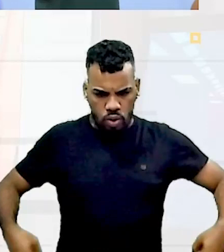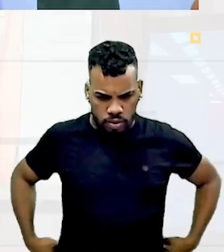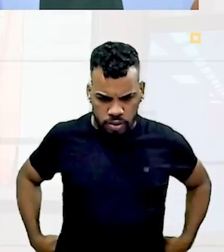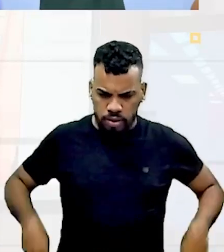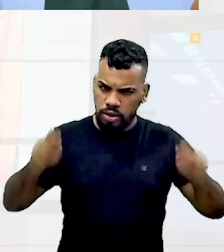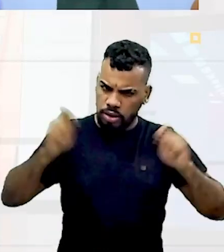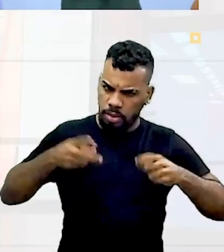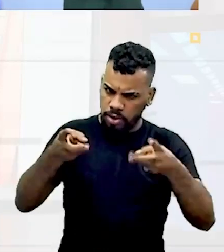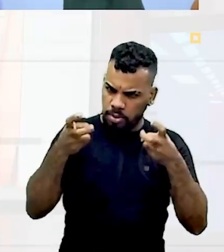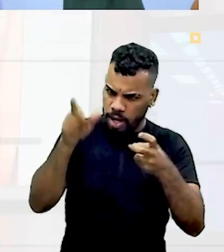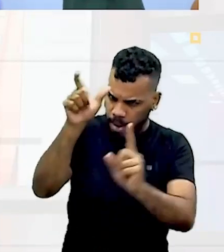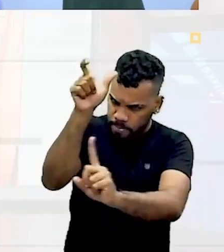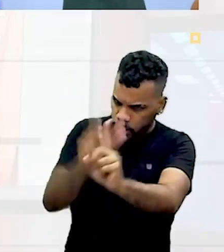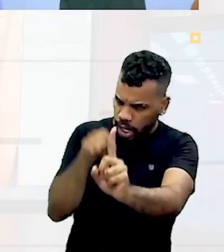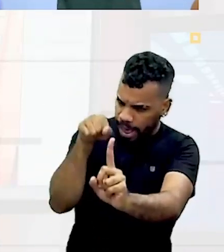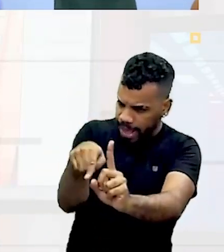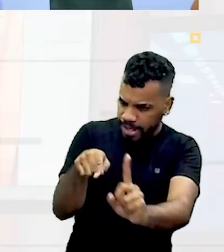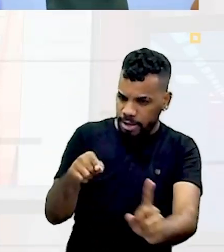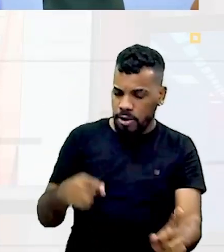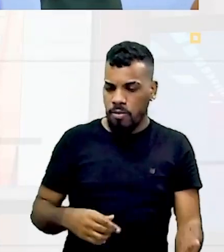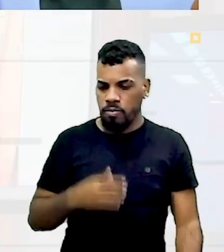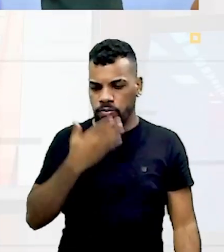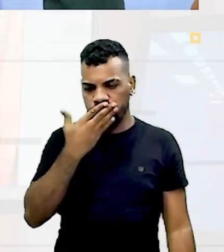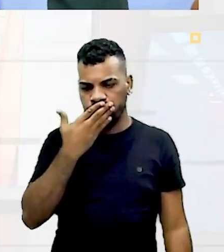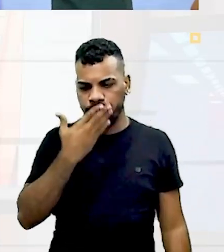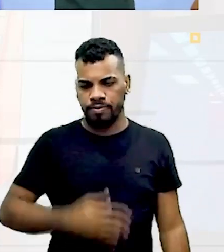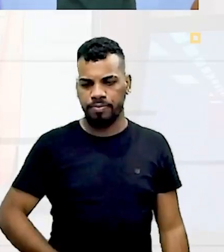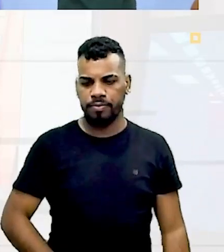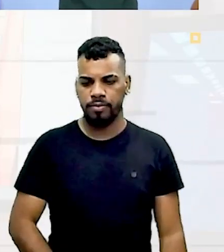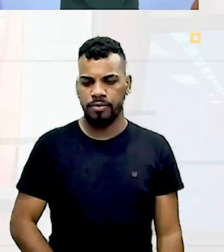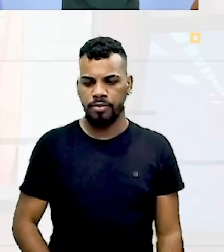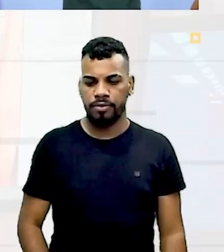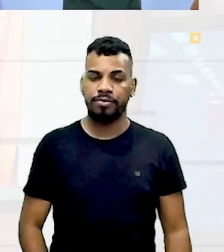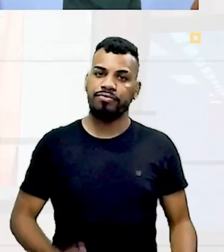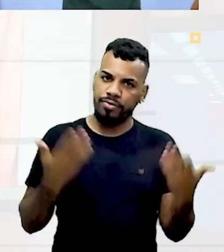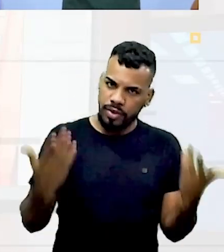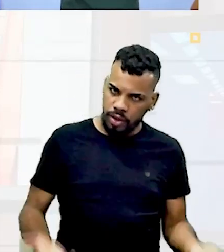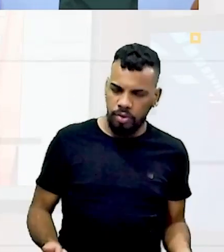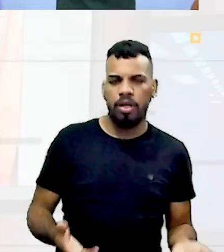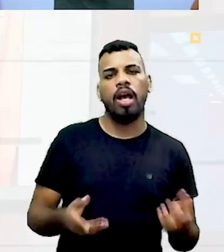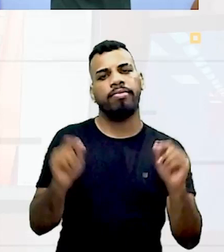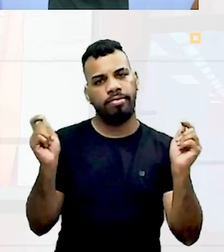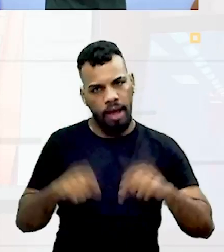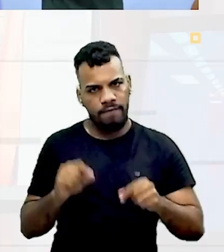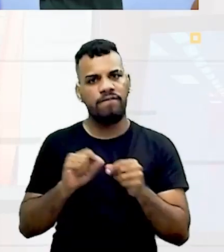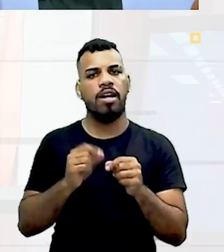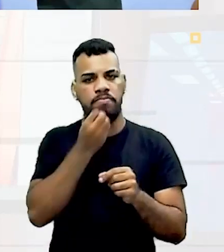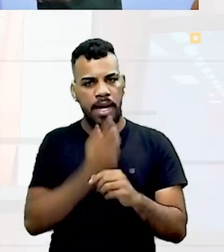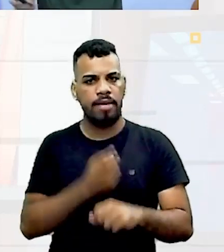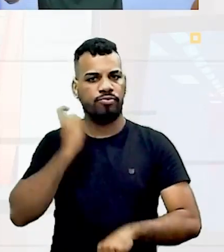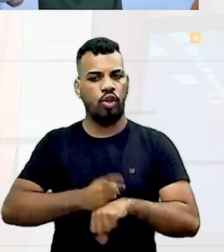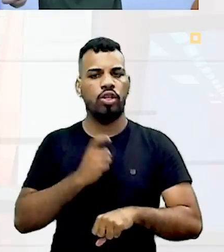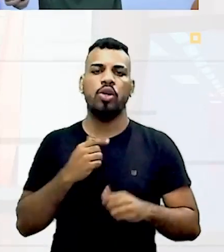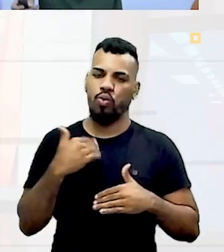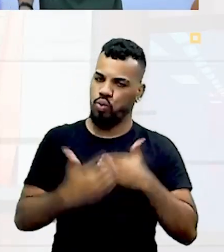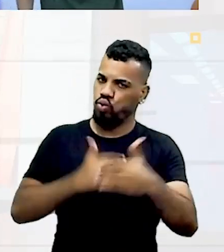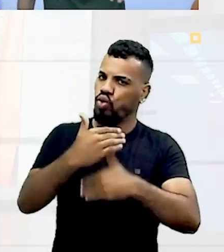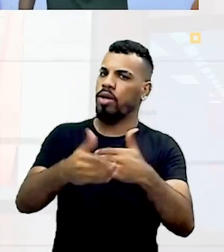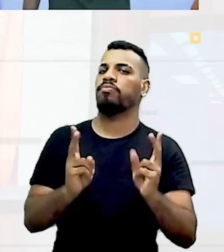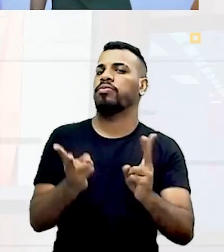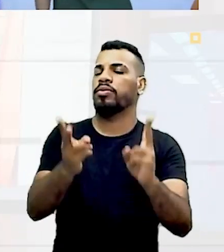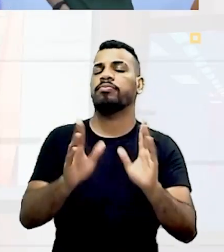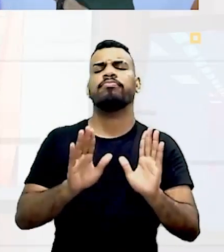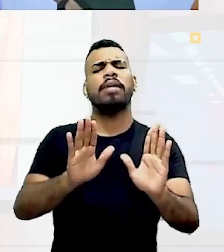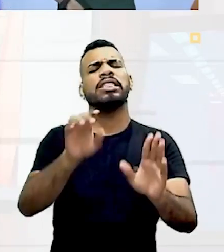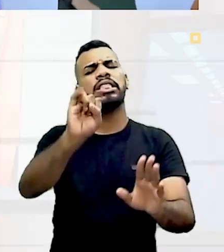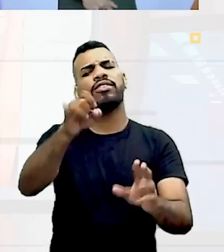da multidão que aquele é o personagem? Perfeito. O seu desenho já tem uma base bem sólida, você já pode continuar a prosseguir.